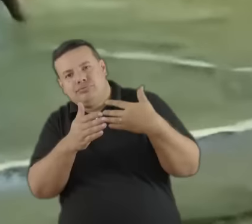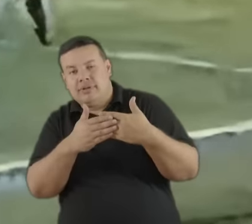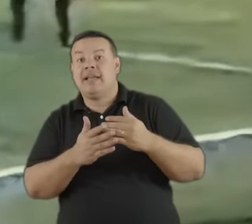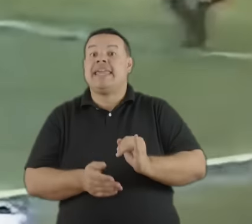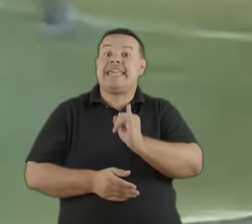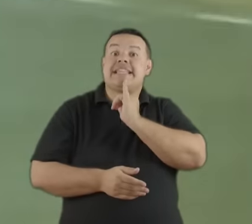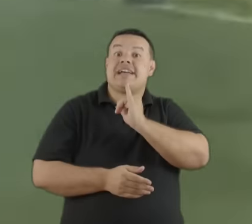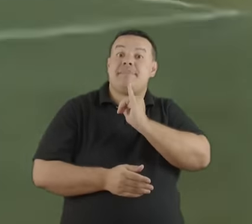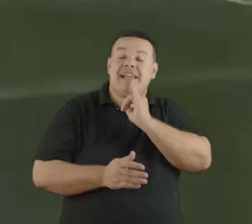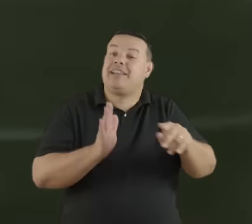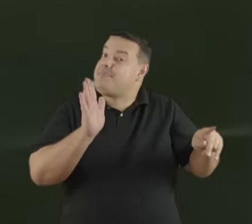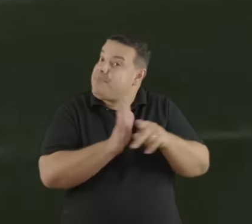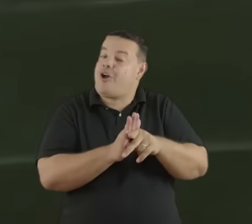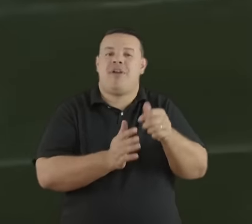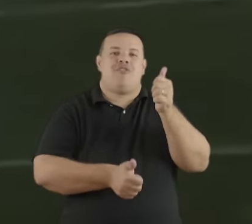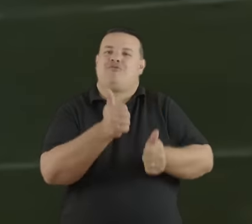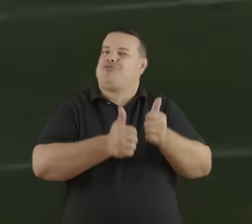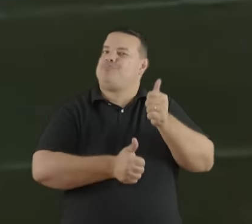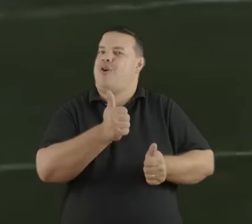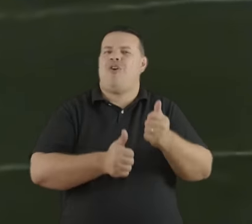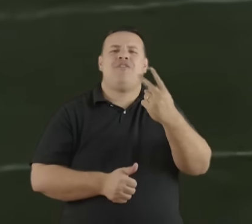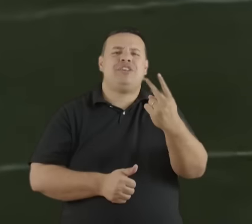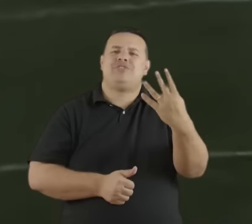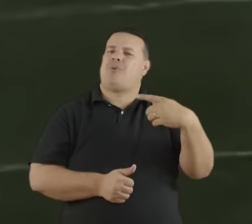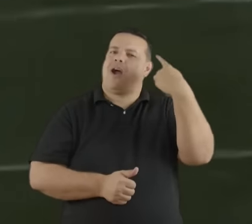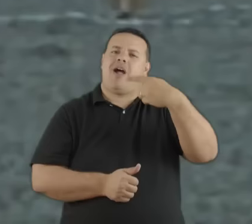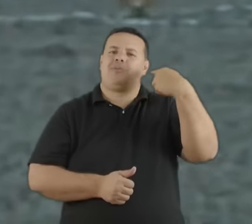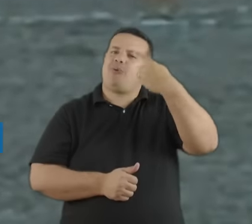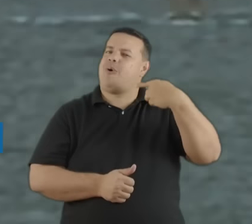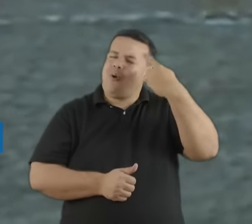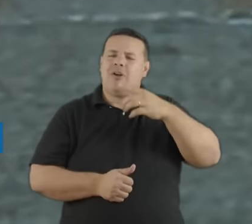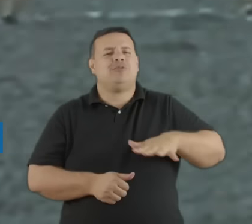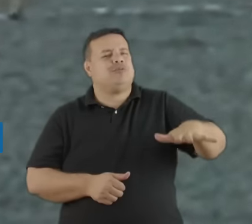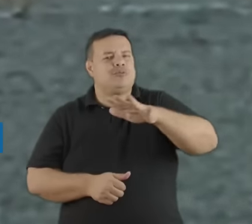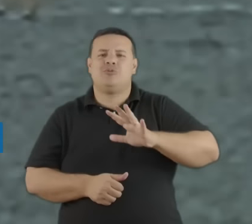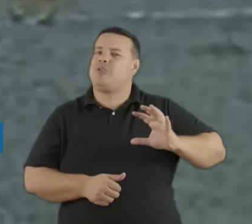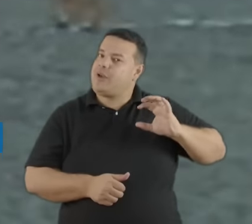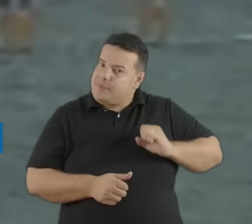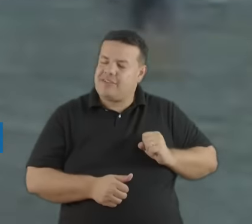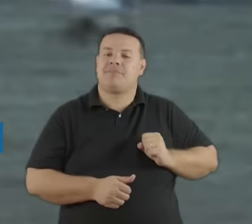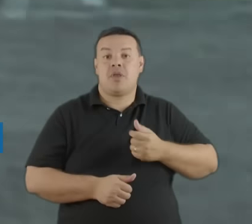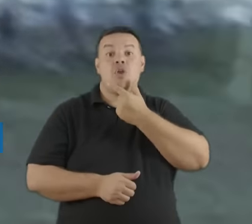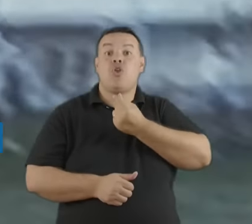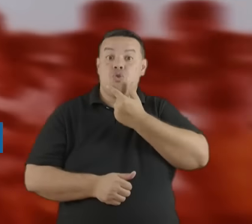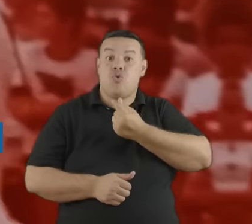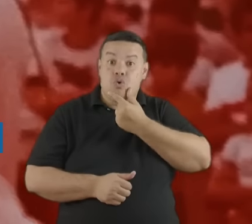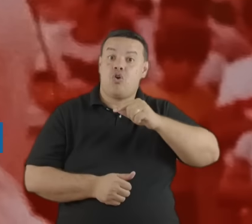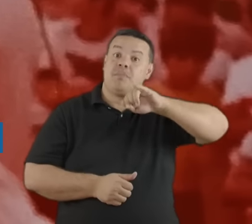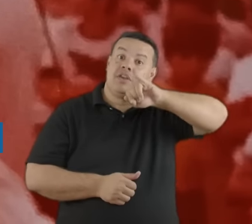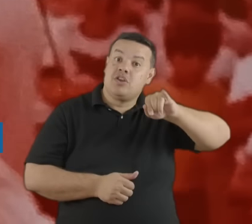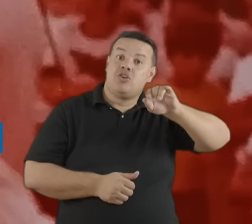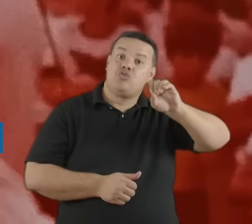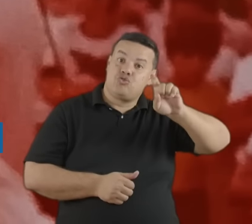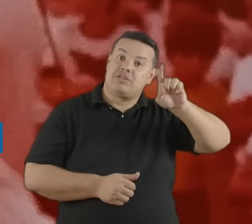de Itabaiana respirava futebol 24 horas por dia e tinha, em José Queiroz da Costa,